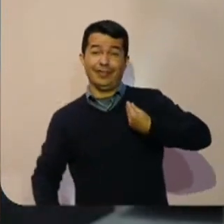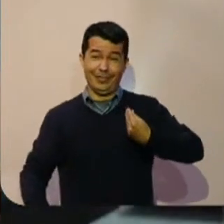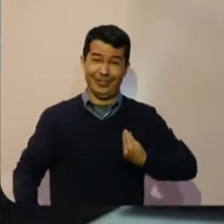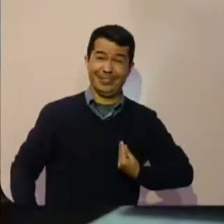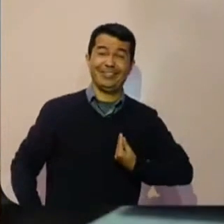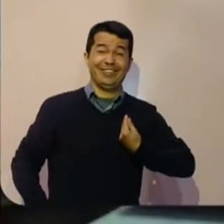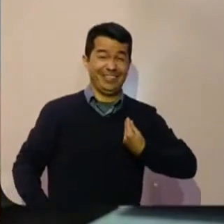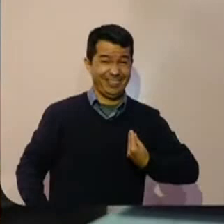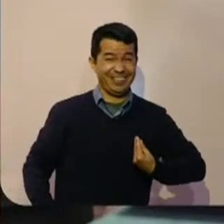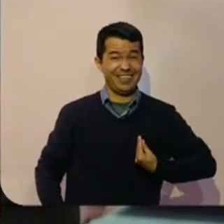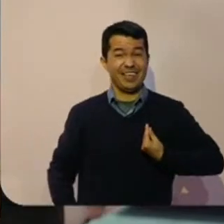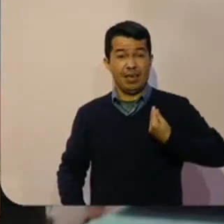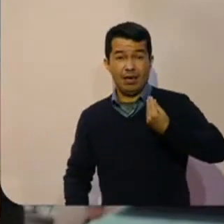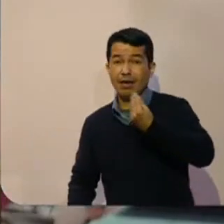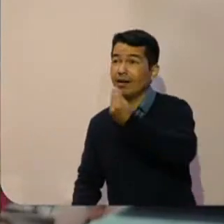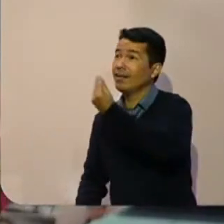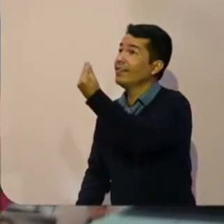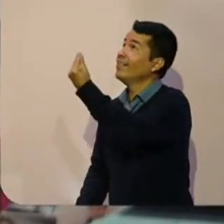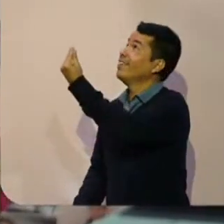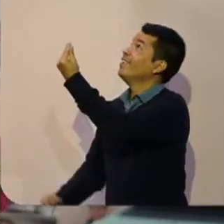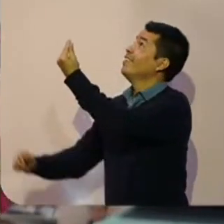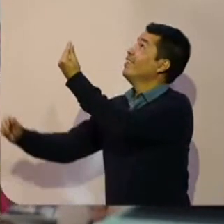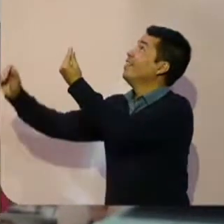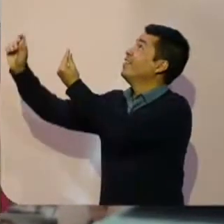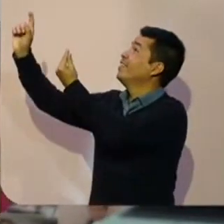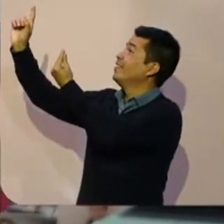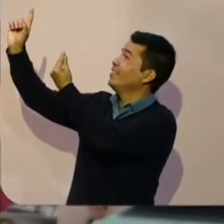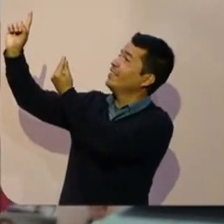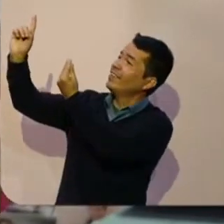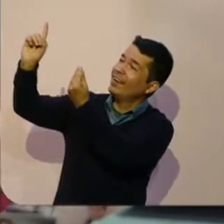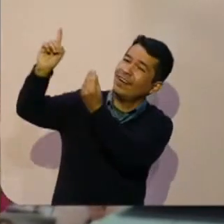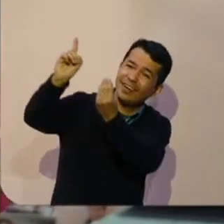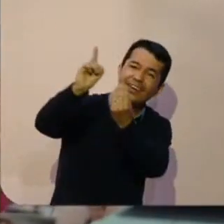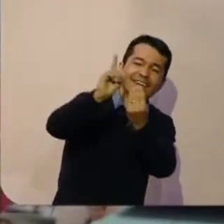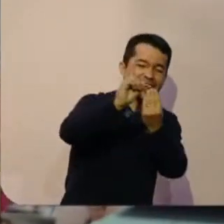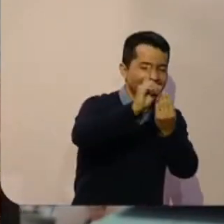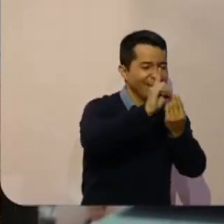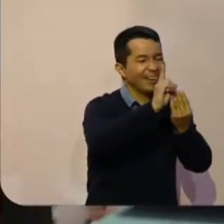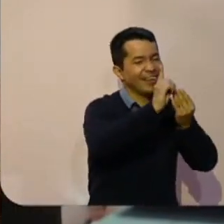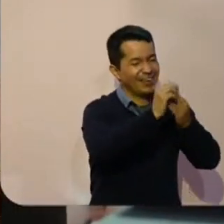segura na mão de Deus.